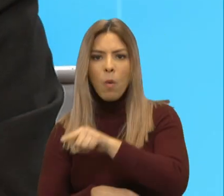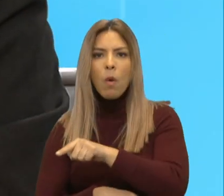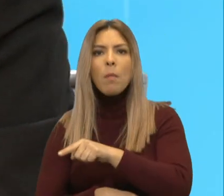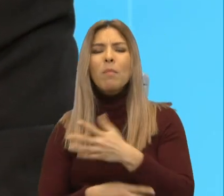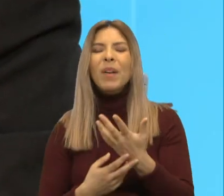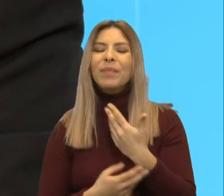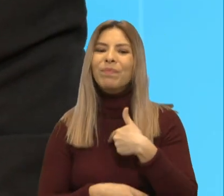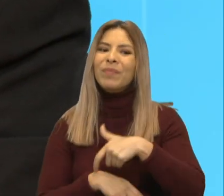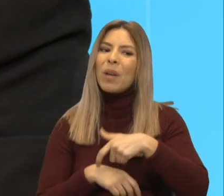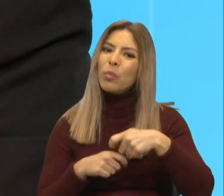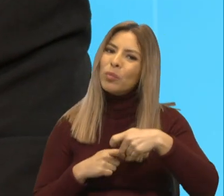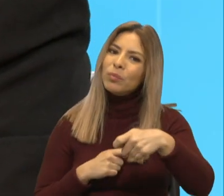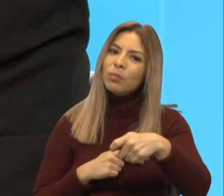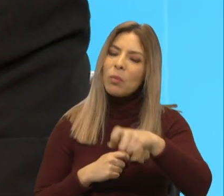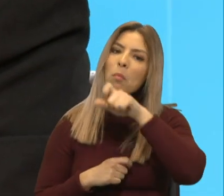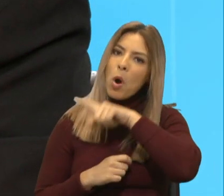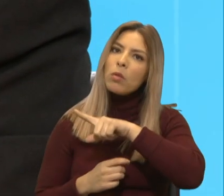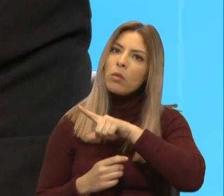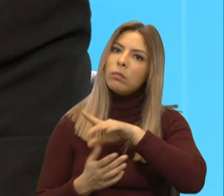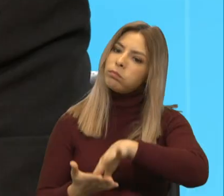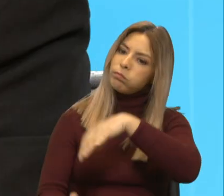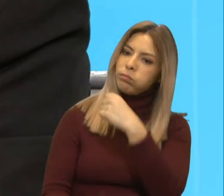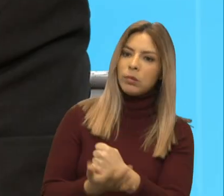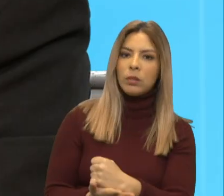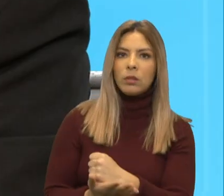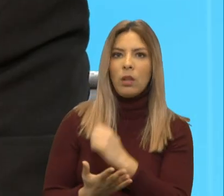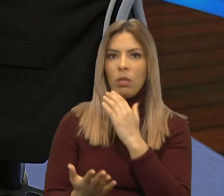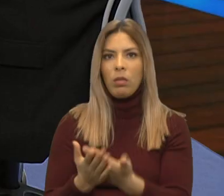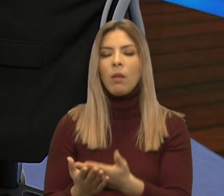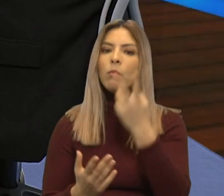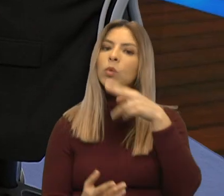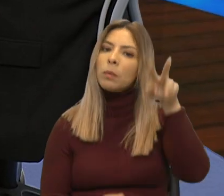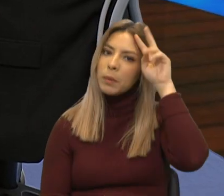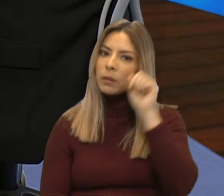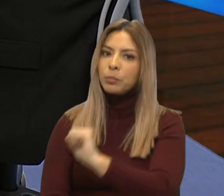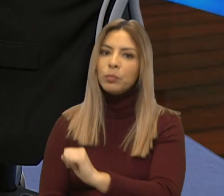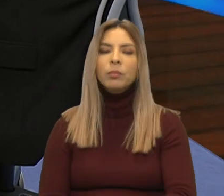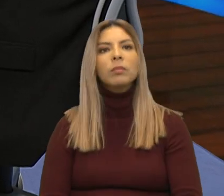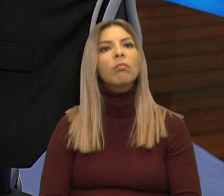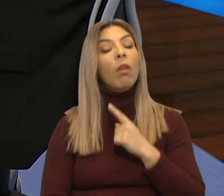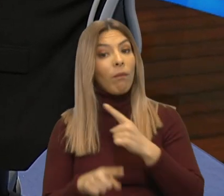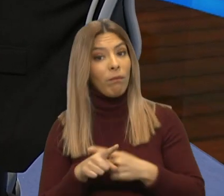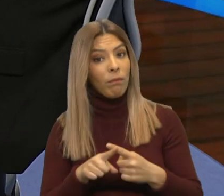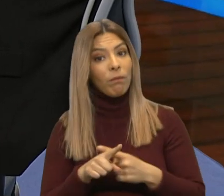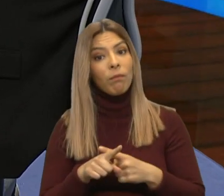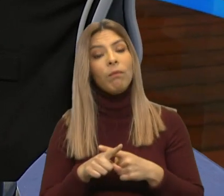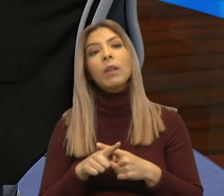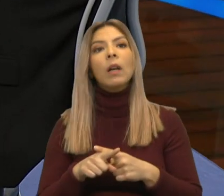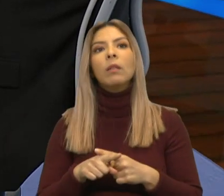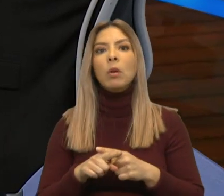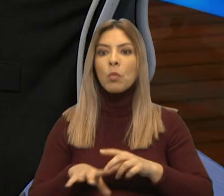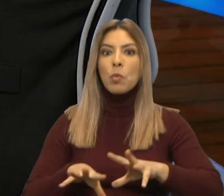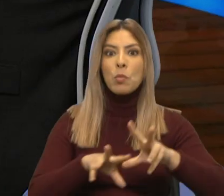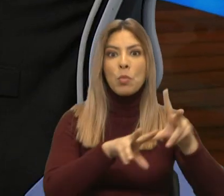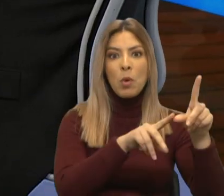muito tempo poderemos ter os primeiros beatos moçambicanos. E são um estímulo também para que vozes se ergam a afirmar a